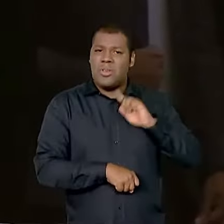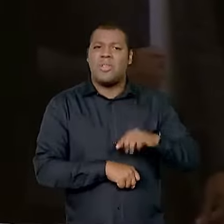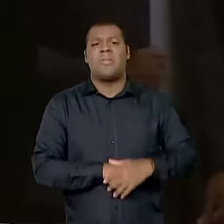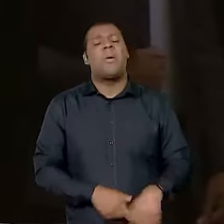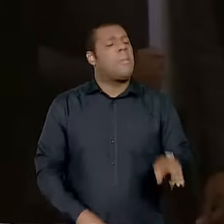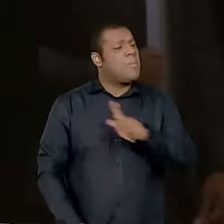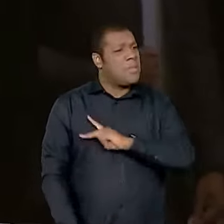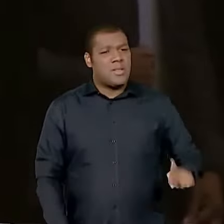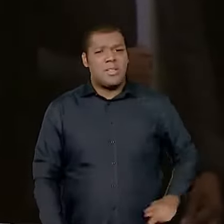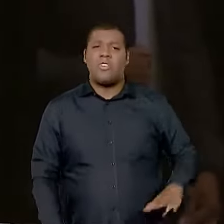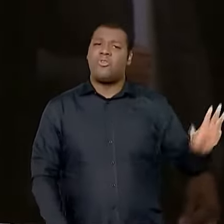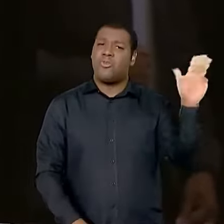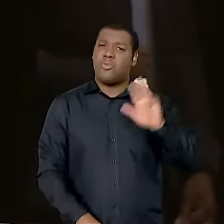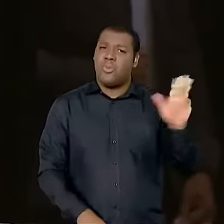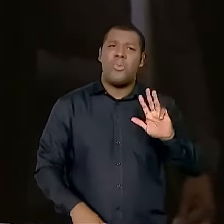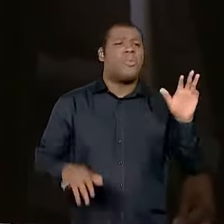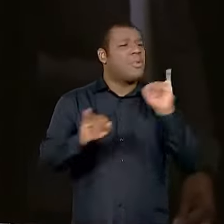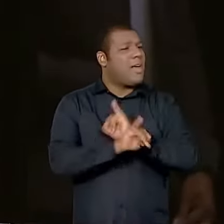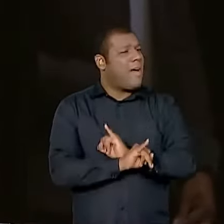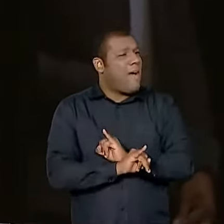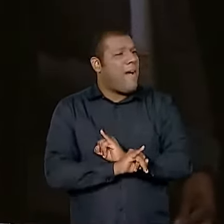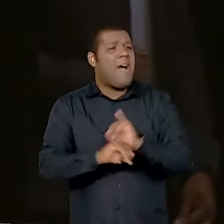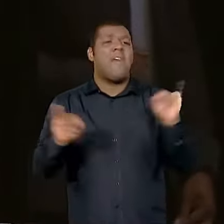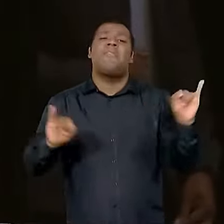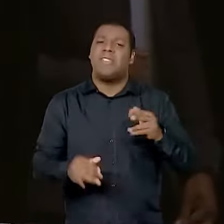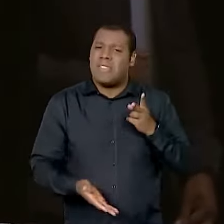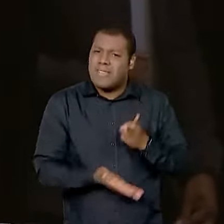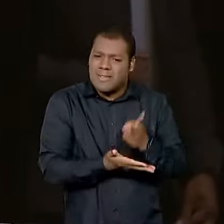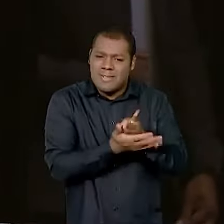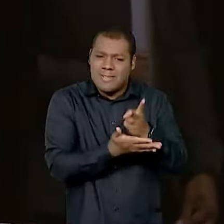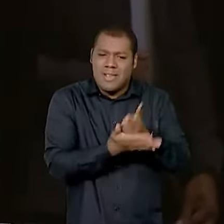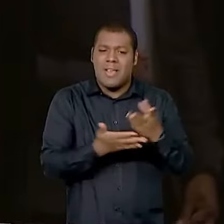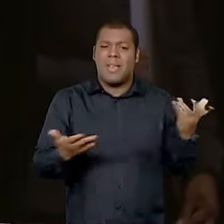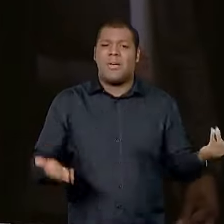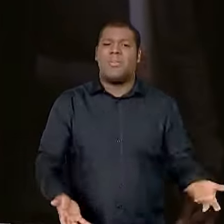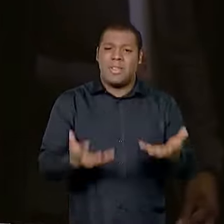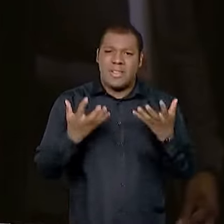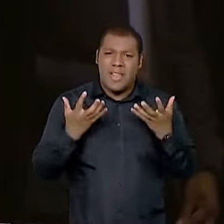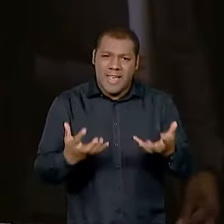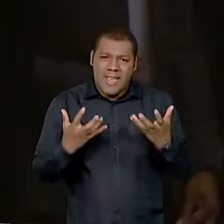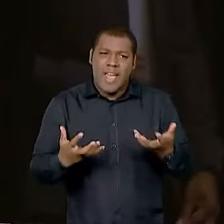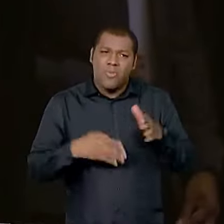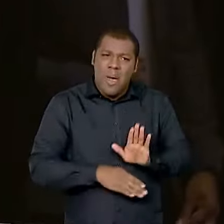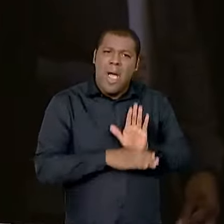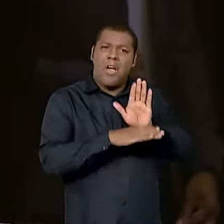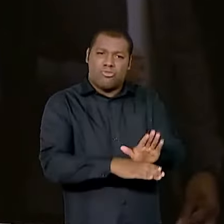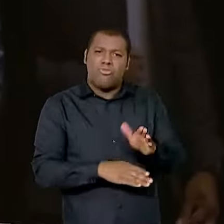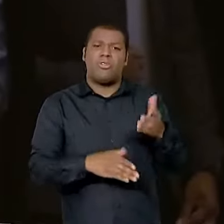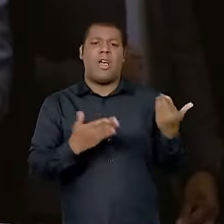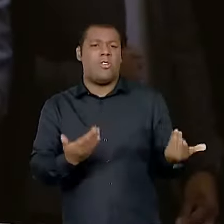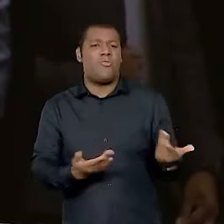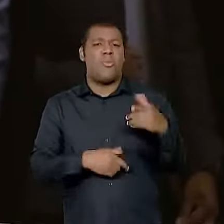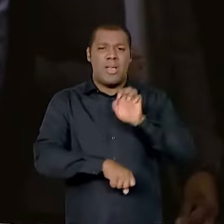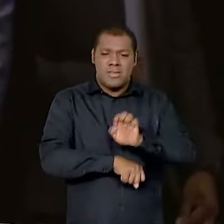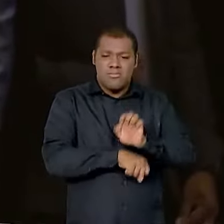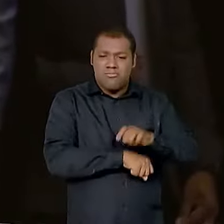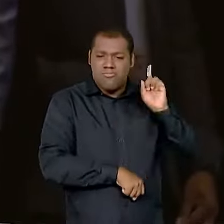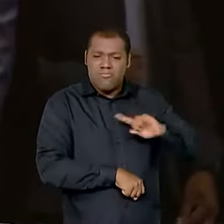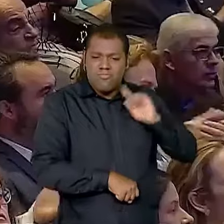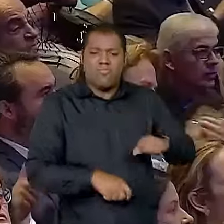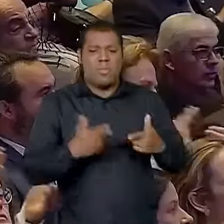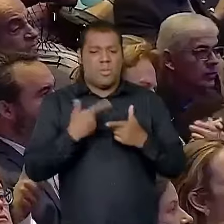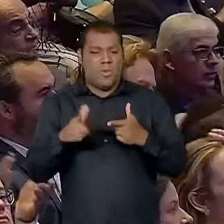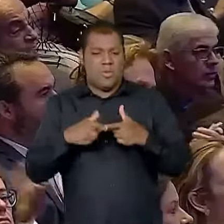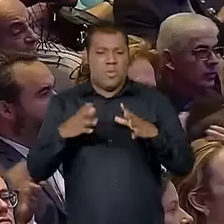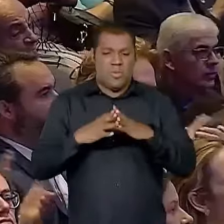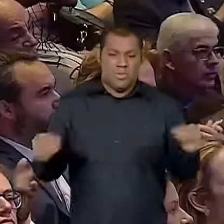reafirma o compromisso dele em corrigir as desigualdades de Minas Gerais, inclusive do Vale do Jequitinhonha, do Vale do Mucuri, do Norte de Minas. Isso tudo é digno